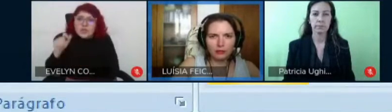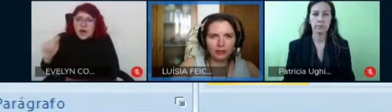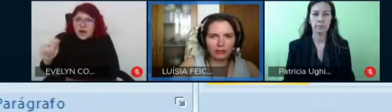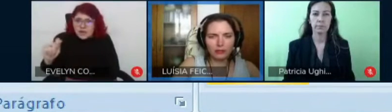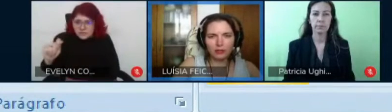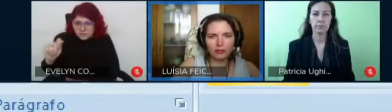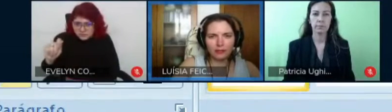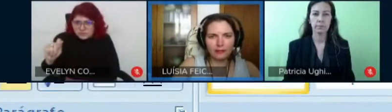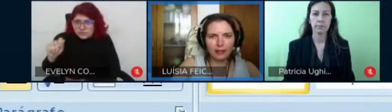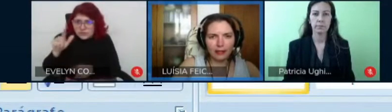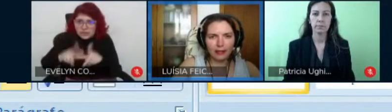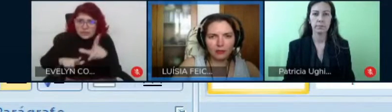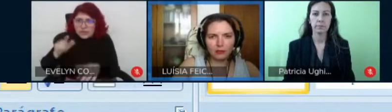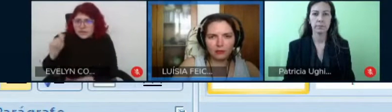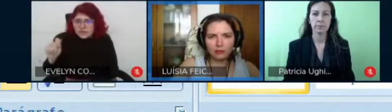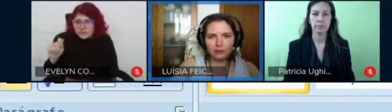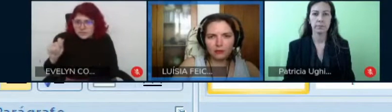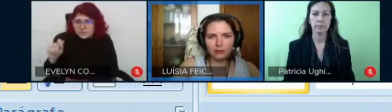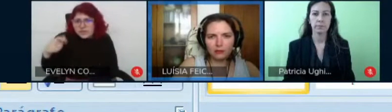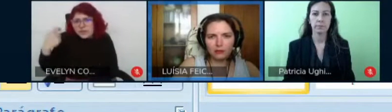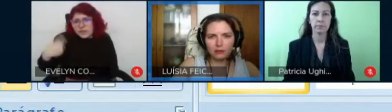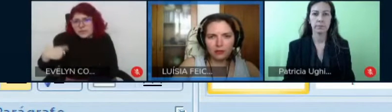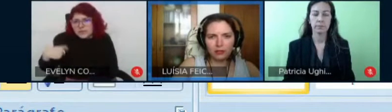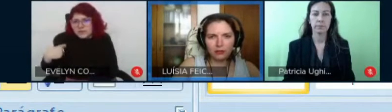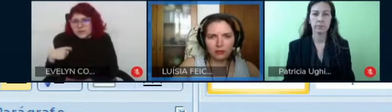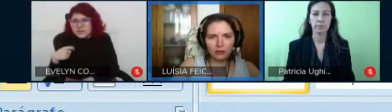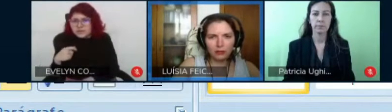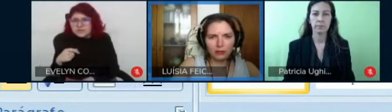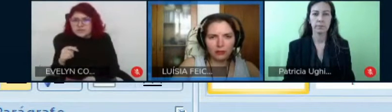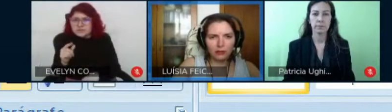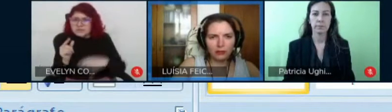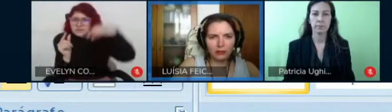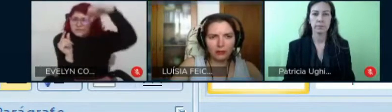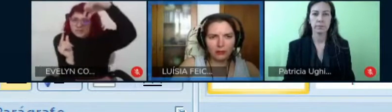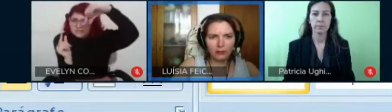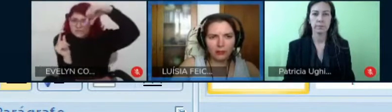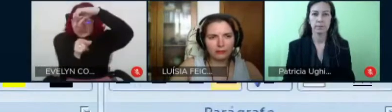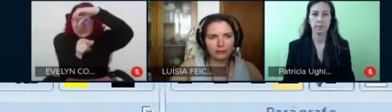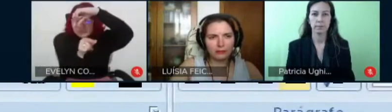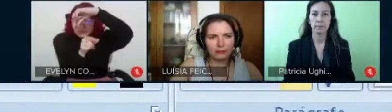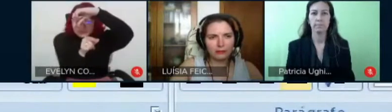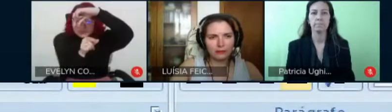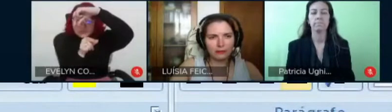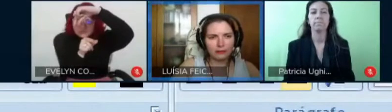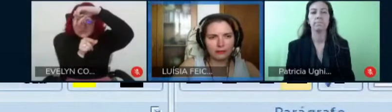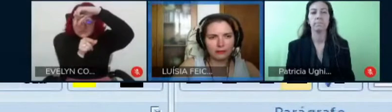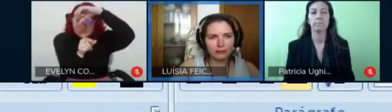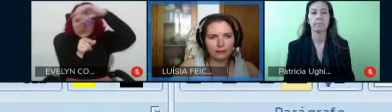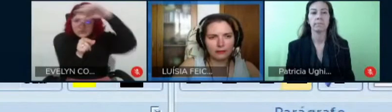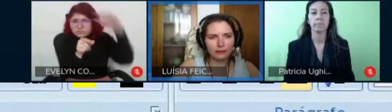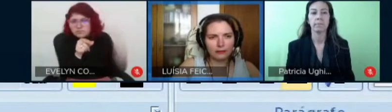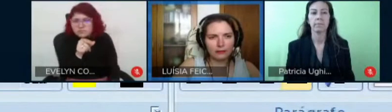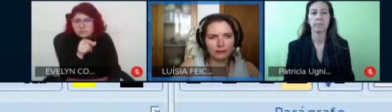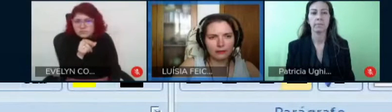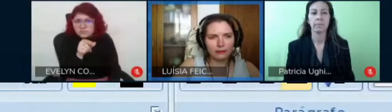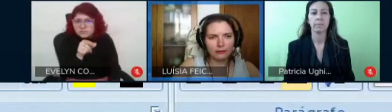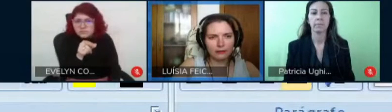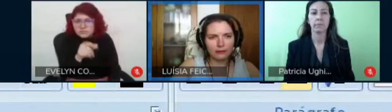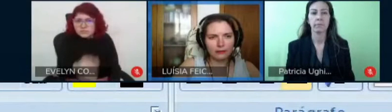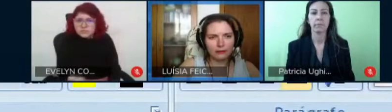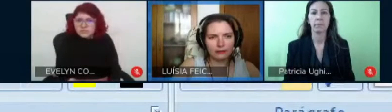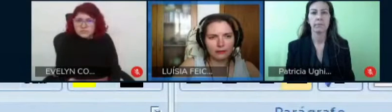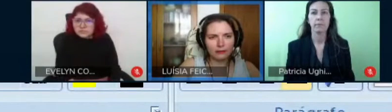é ajustar. Então, aqui nessa régua, né, eu tenho que ir caminhando lá no